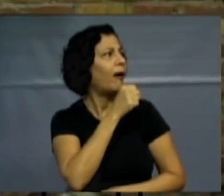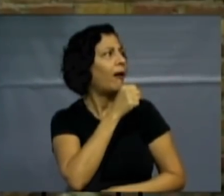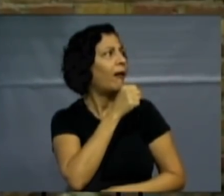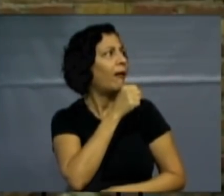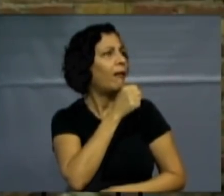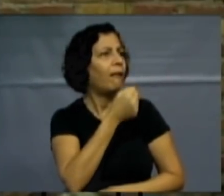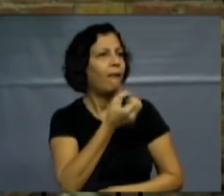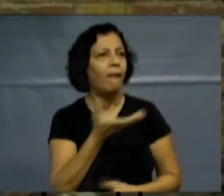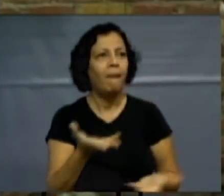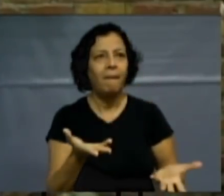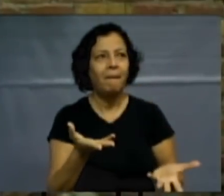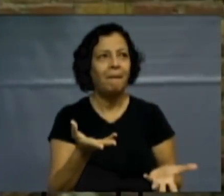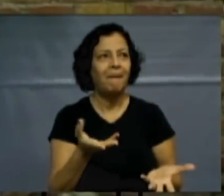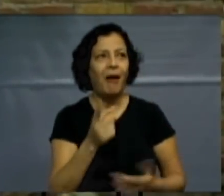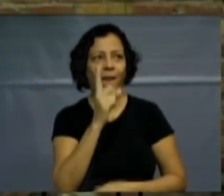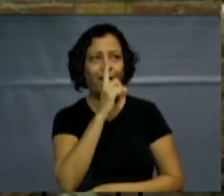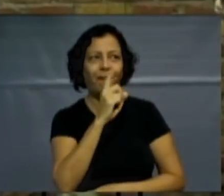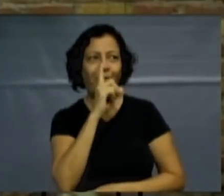Então, fraco hoje o microfone.